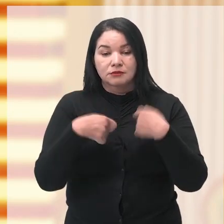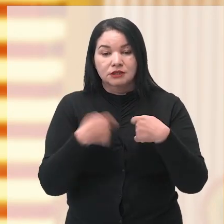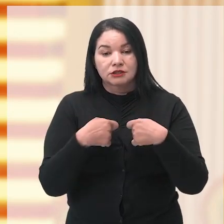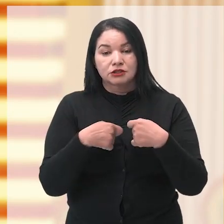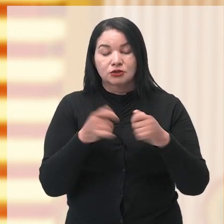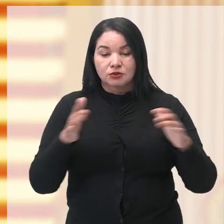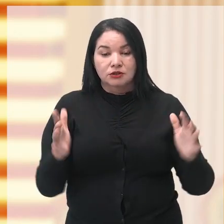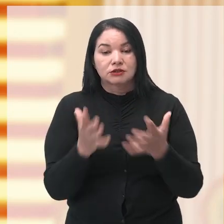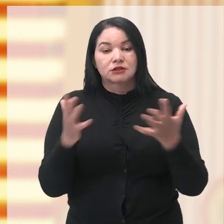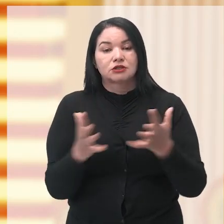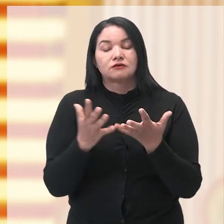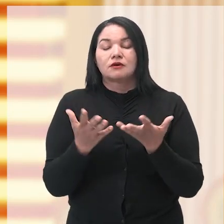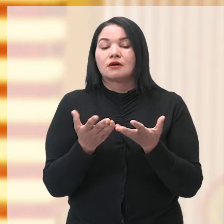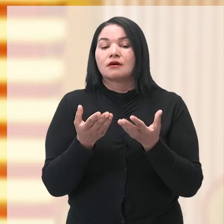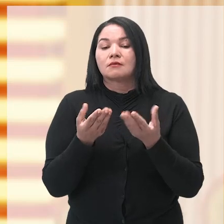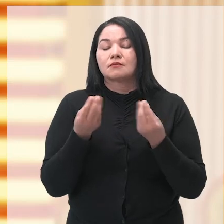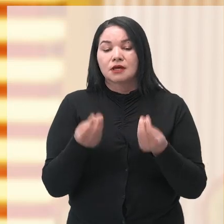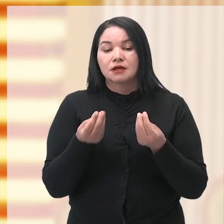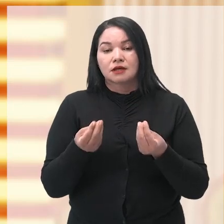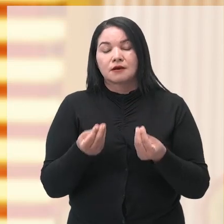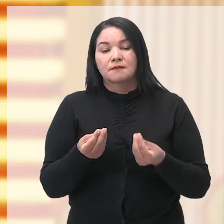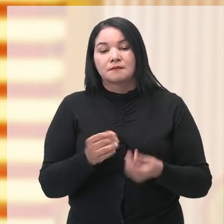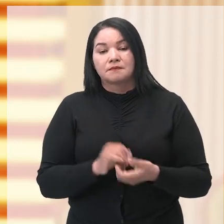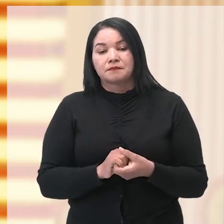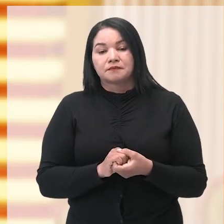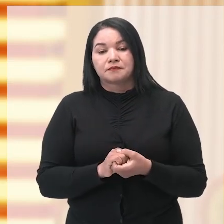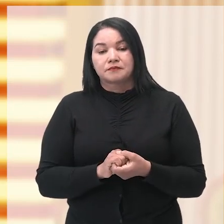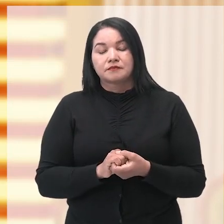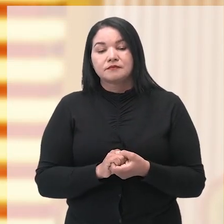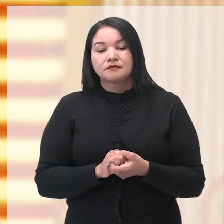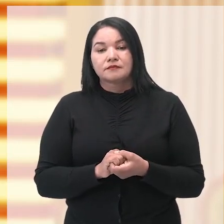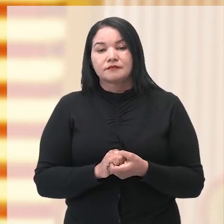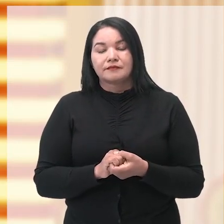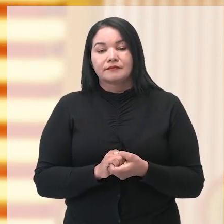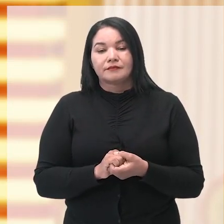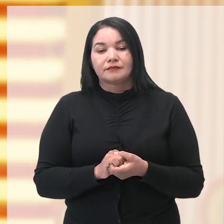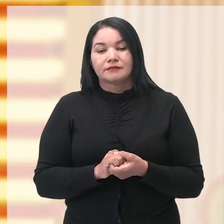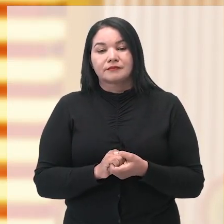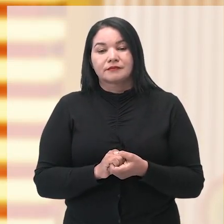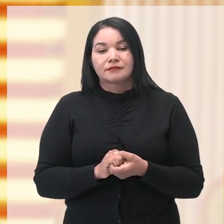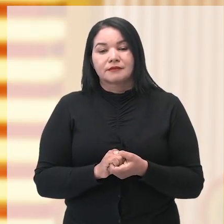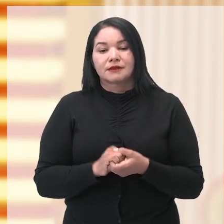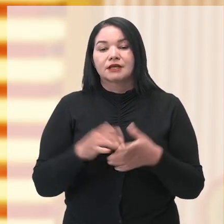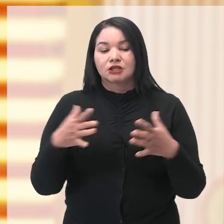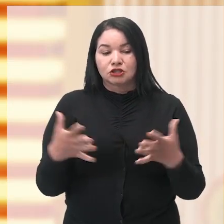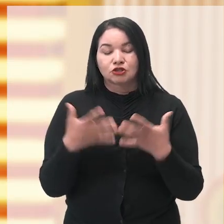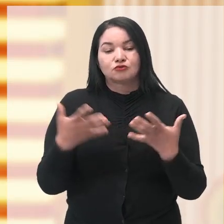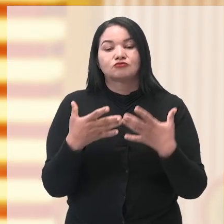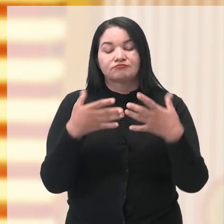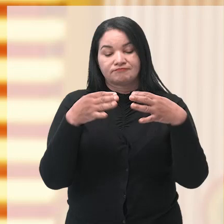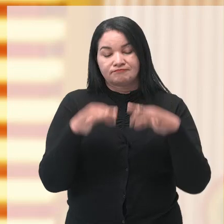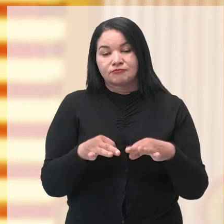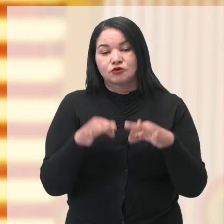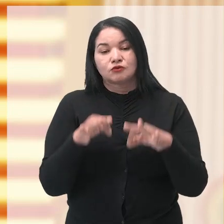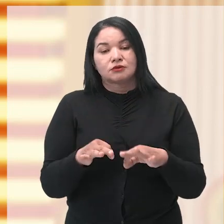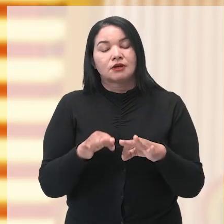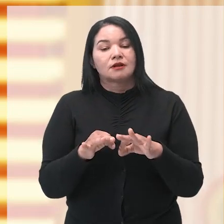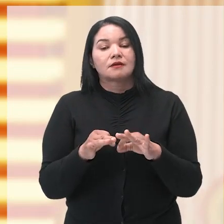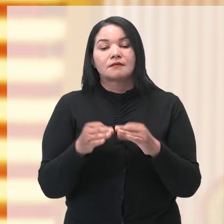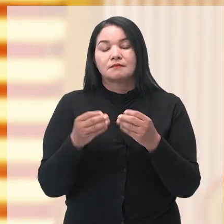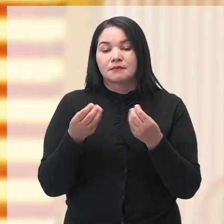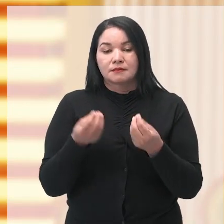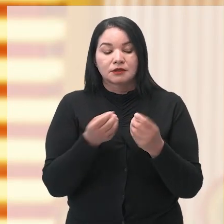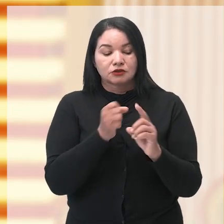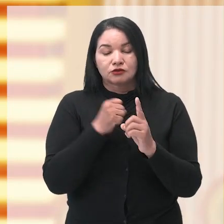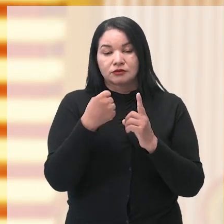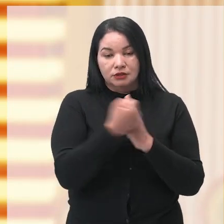implementar de modo, né, como podemos dizer, de modo efetivo, né, na